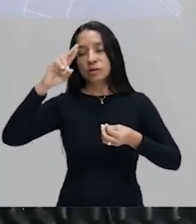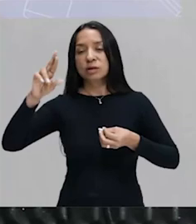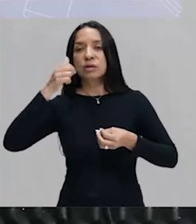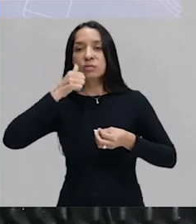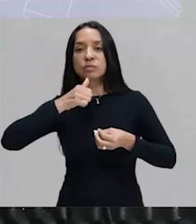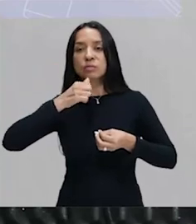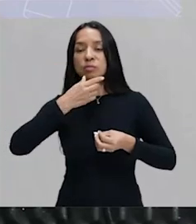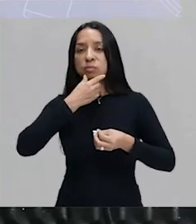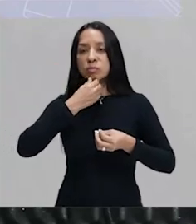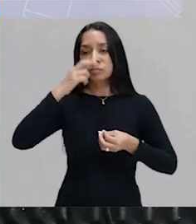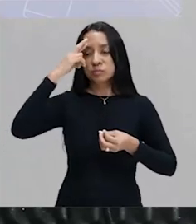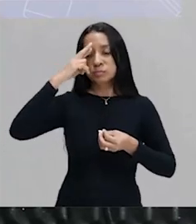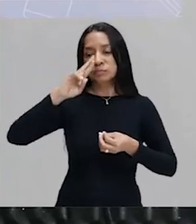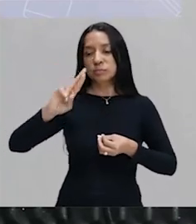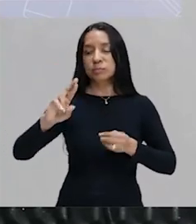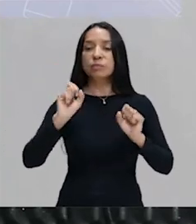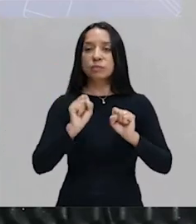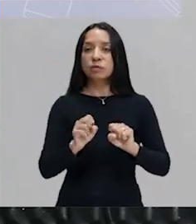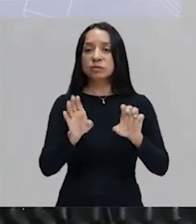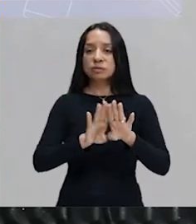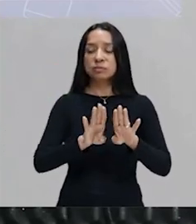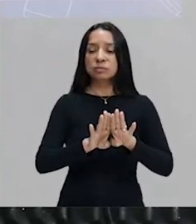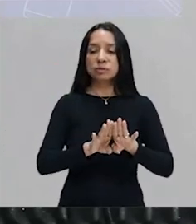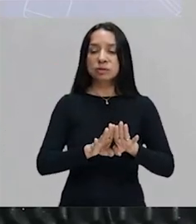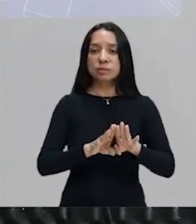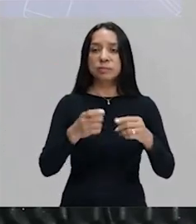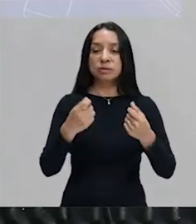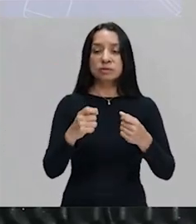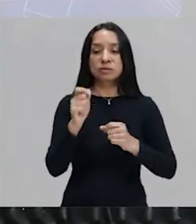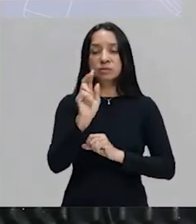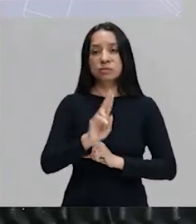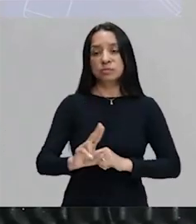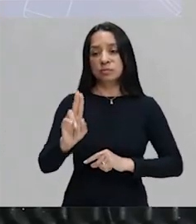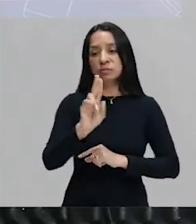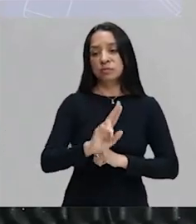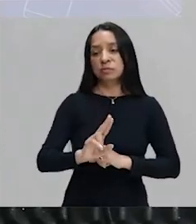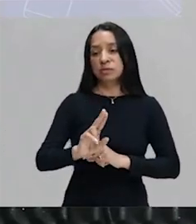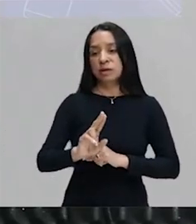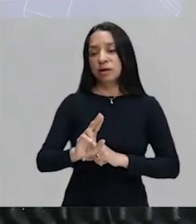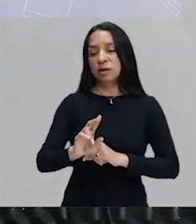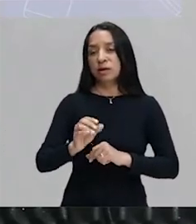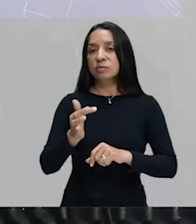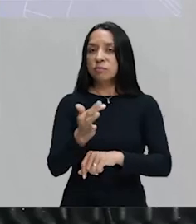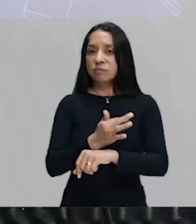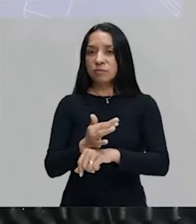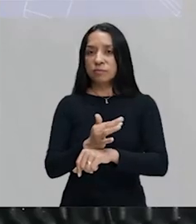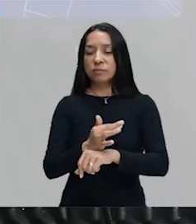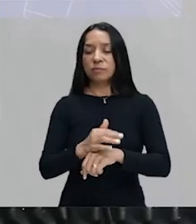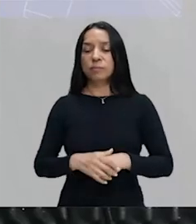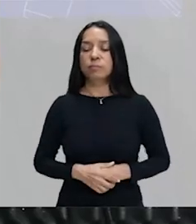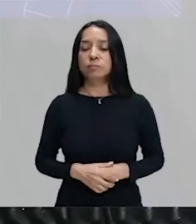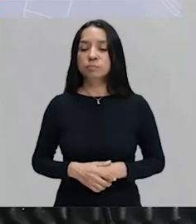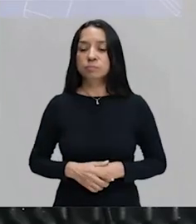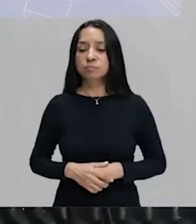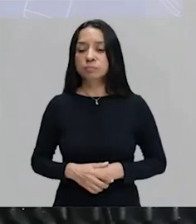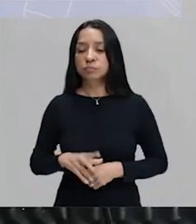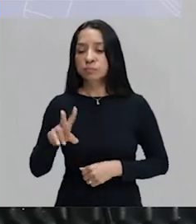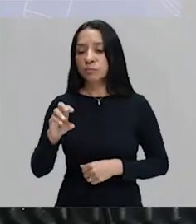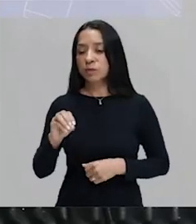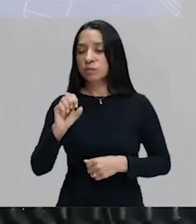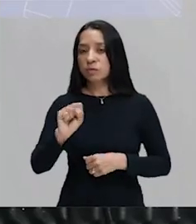tá? Além de tudo isso, e posso e tenho que usar de maneira mais formal, tá certo? O vos,